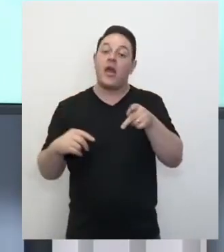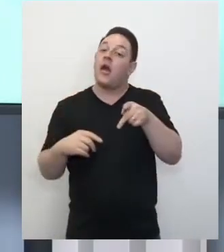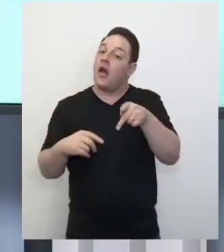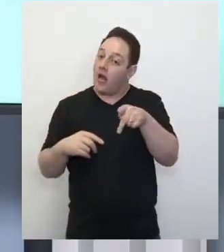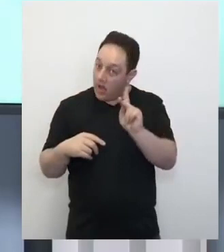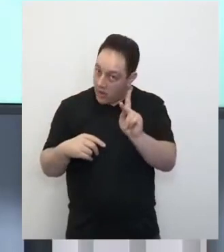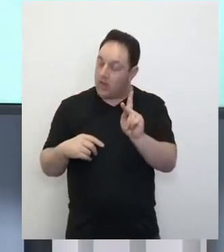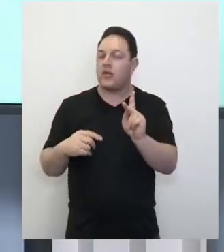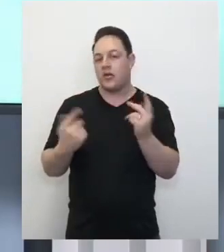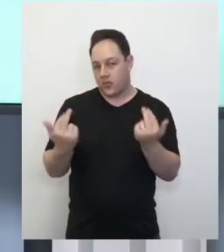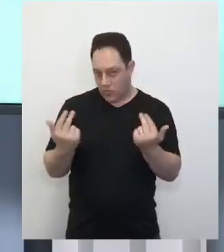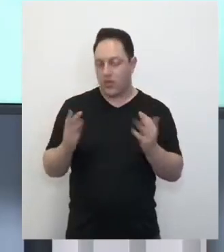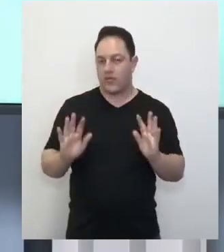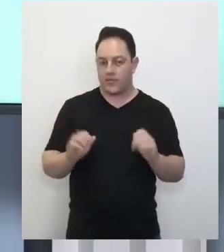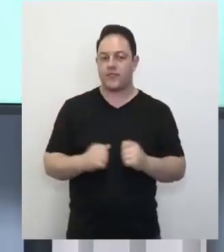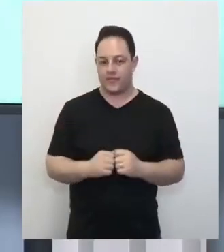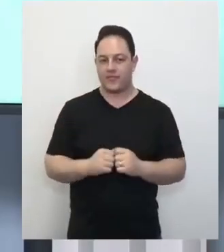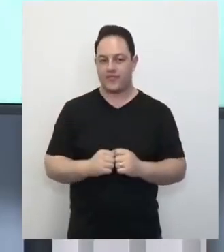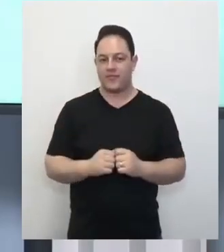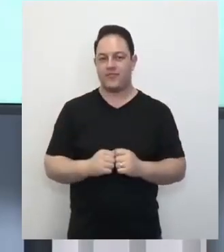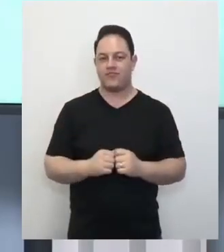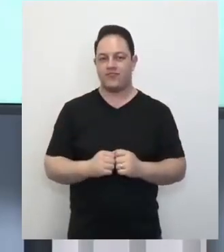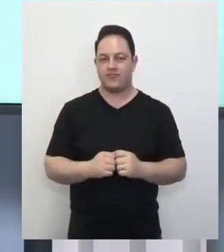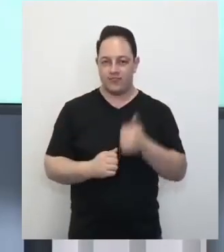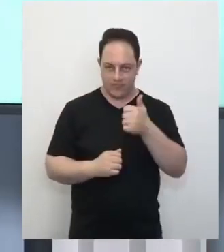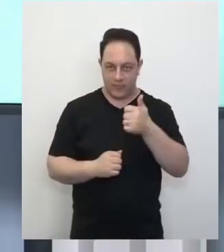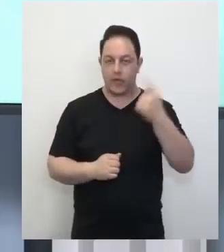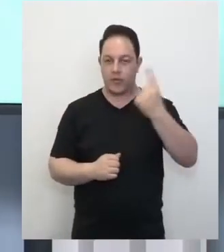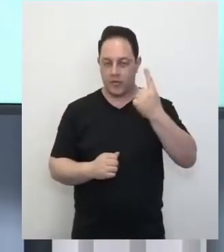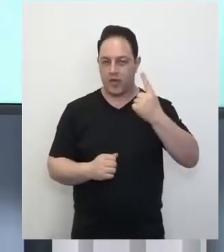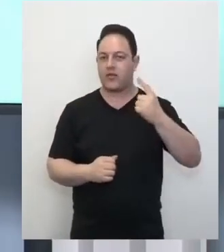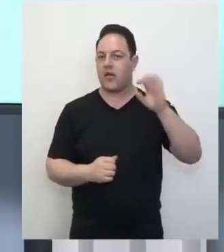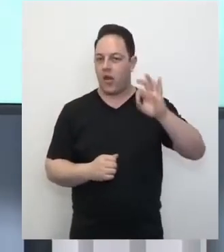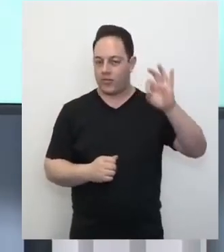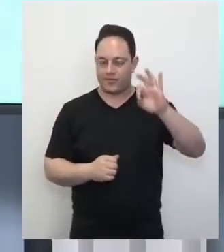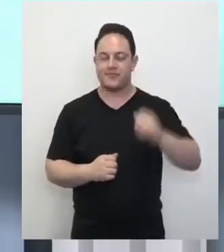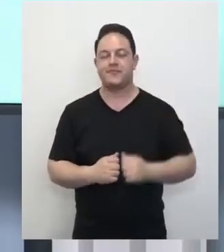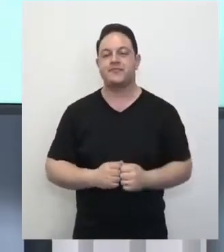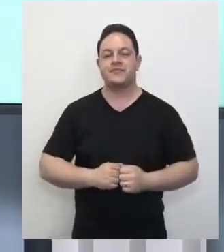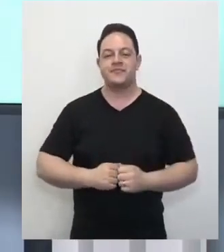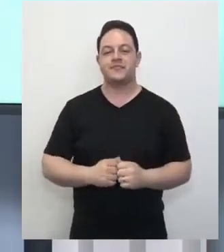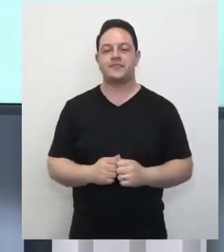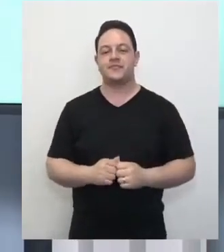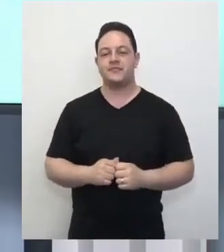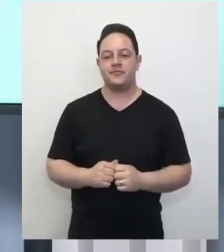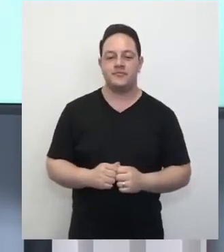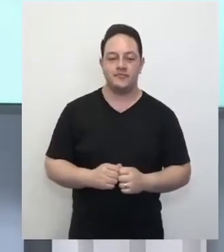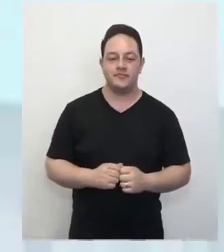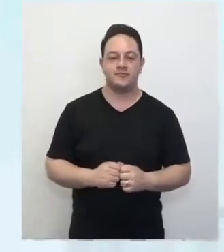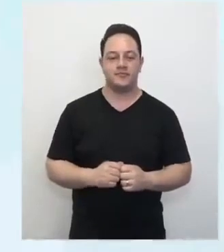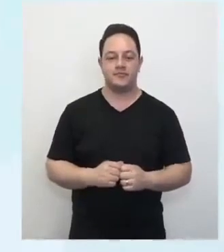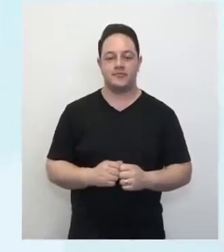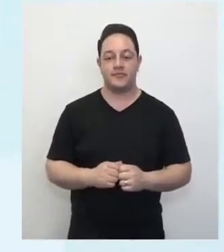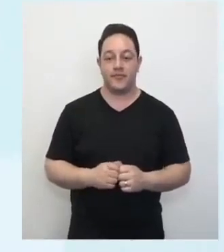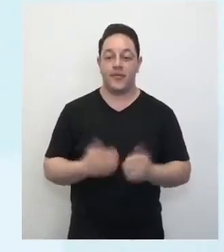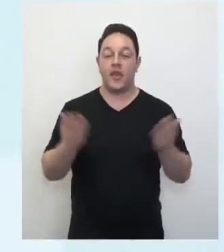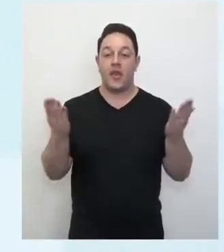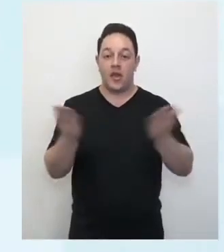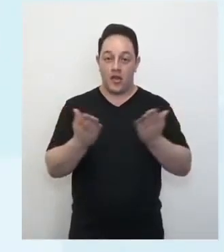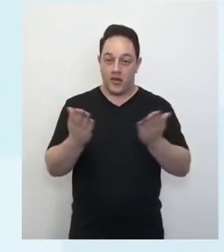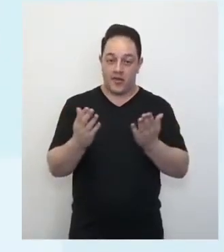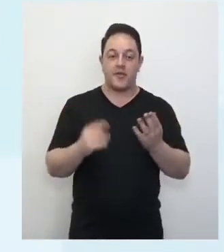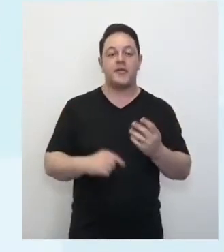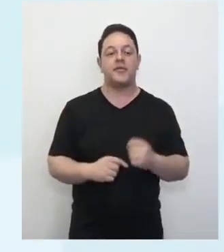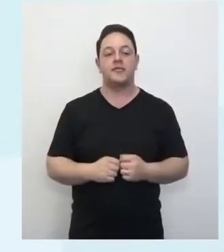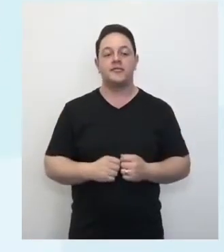também a linear Isto é é do primeiro grau ok muito bem agora vamos pensar na